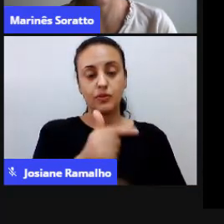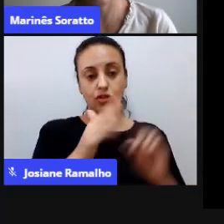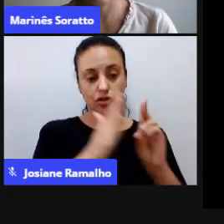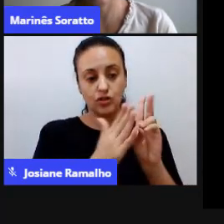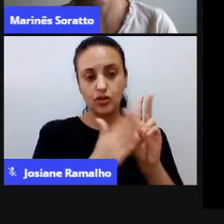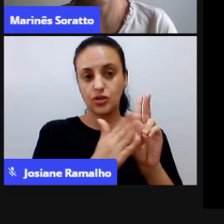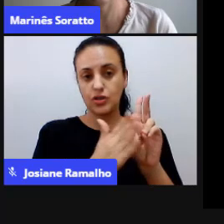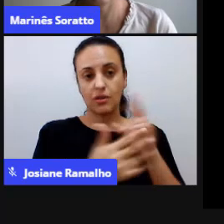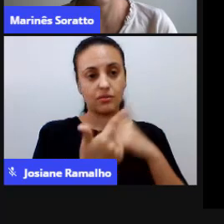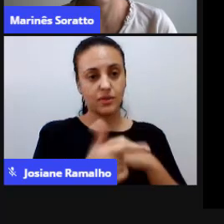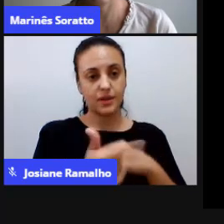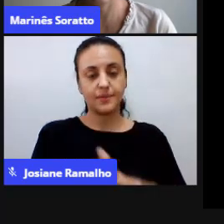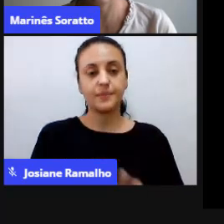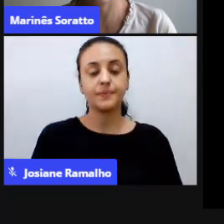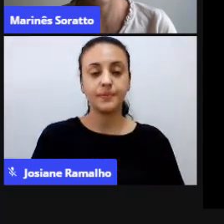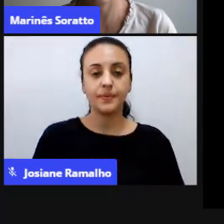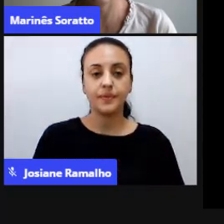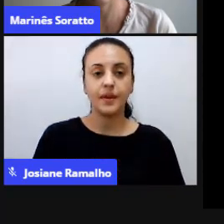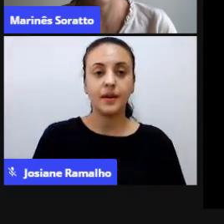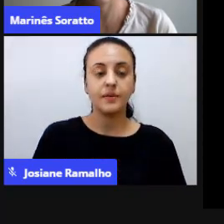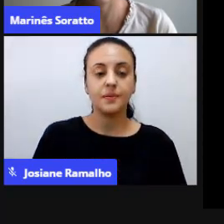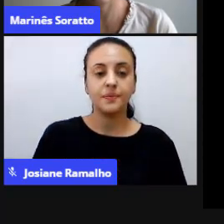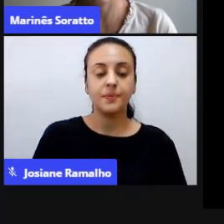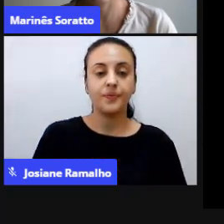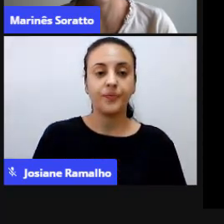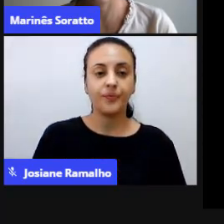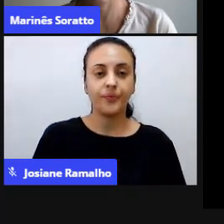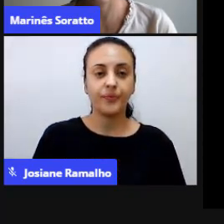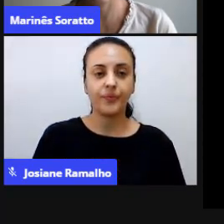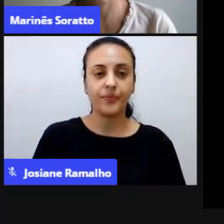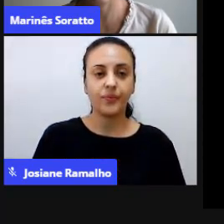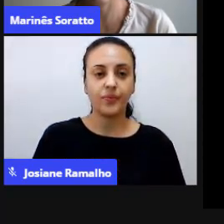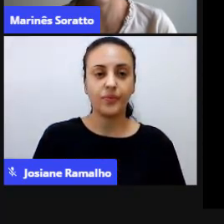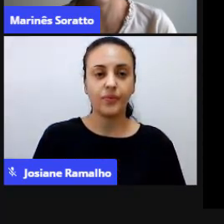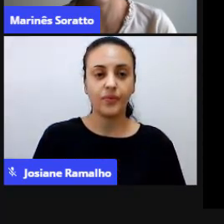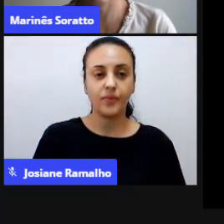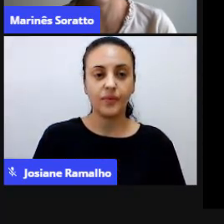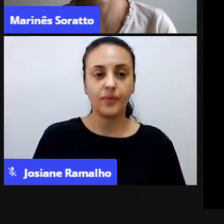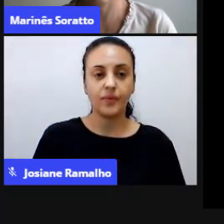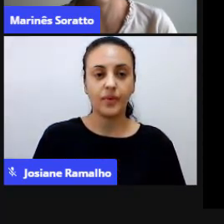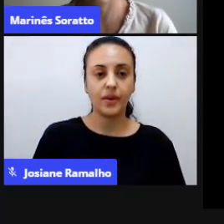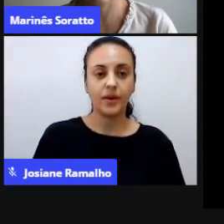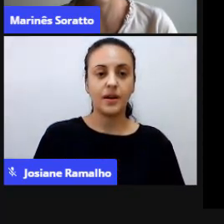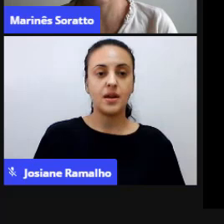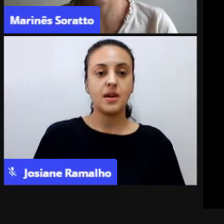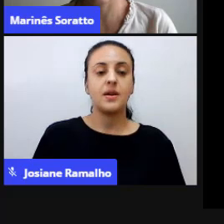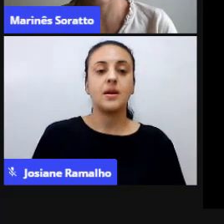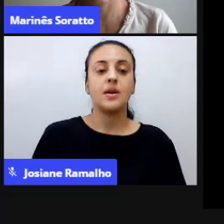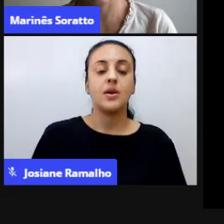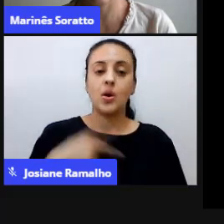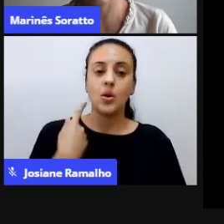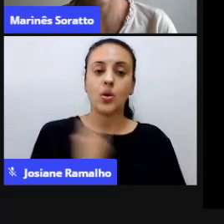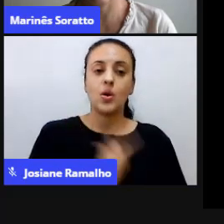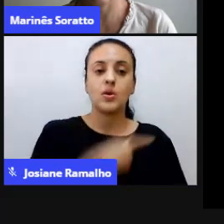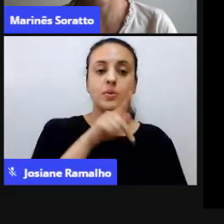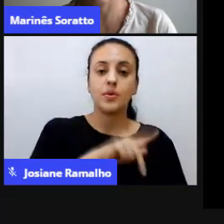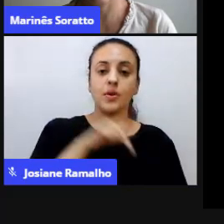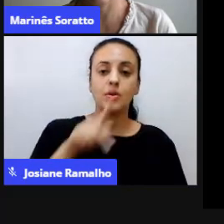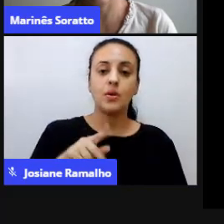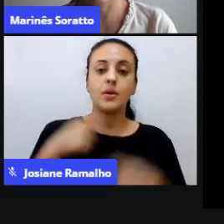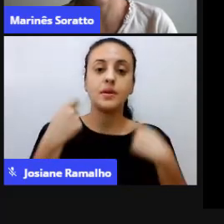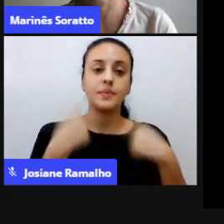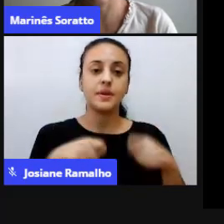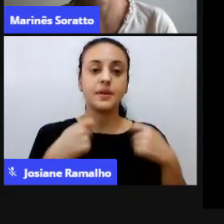11.645. Tá? E sempre, enquanto professores, nós temos que estar sempre nos atualizando. E